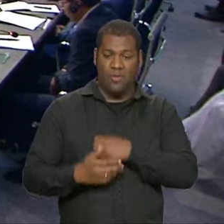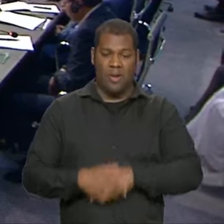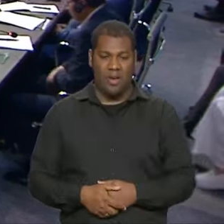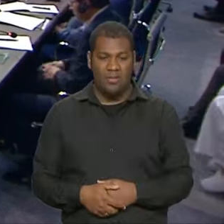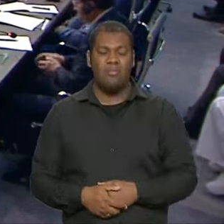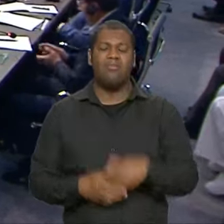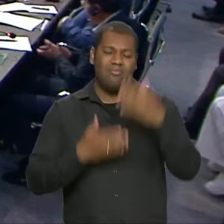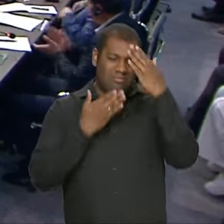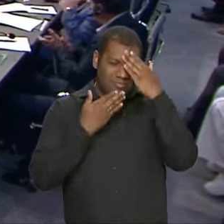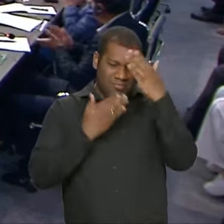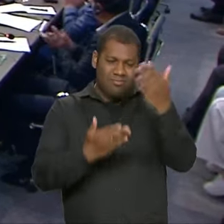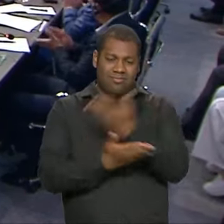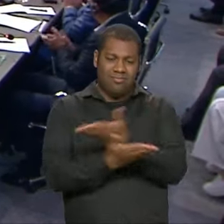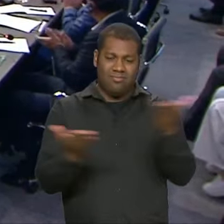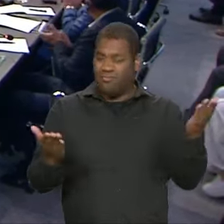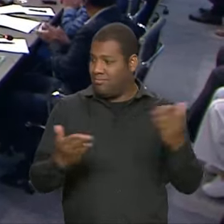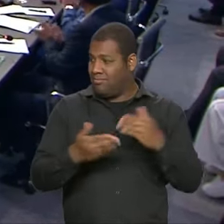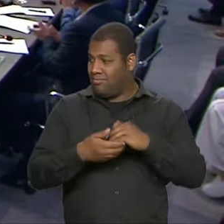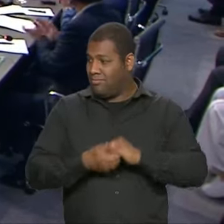todos.